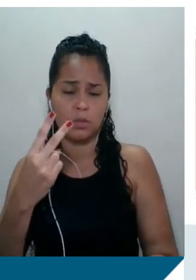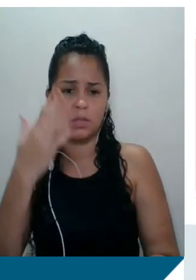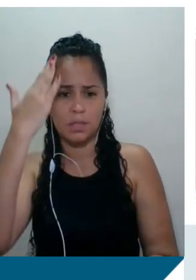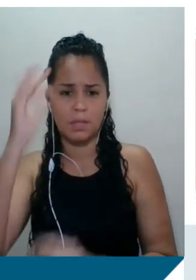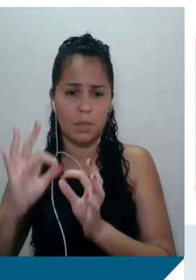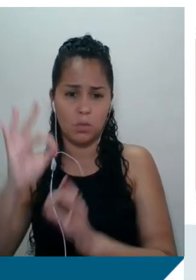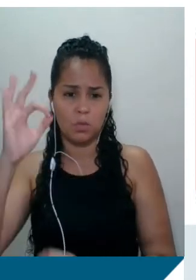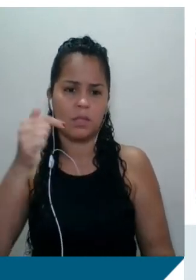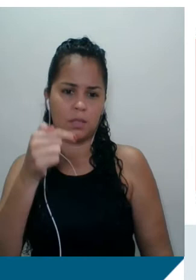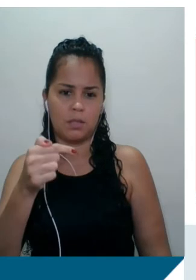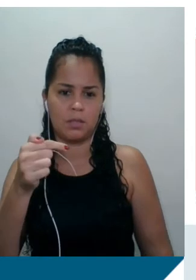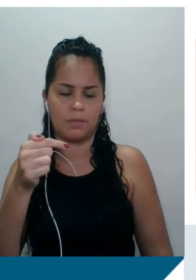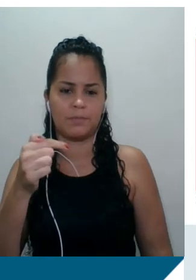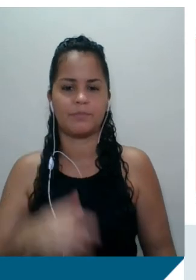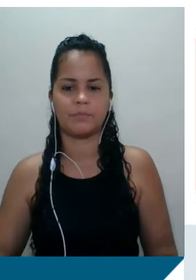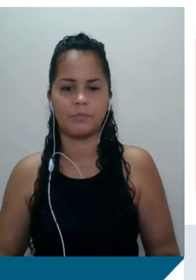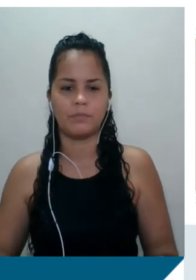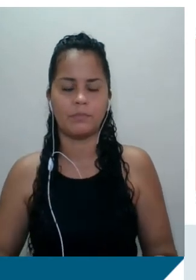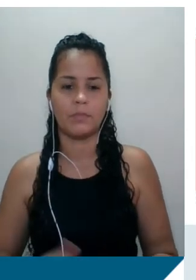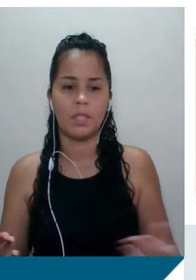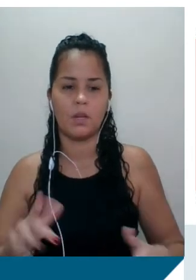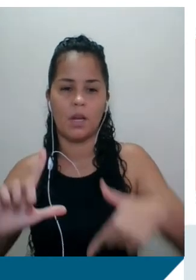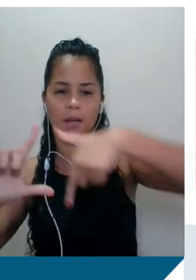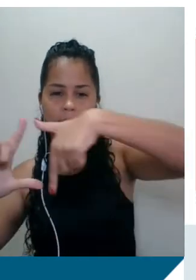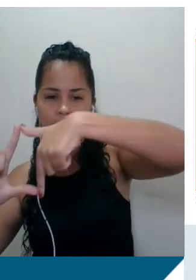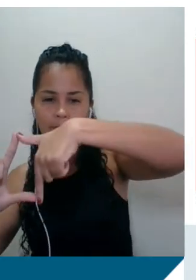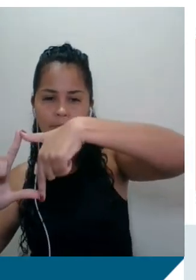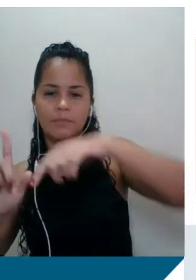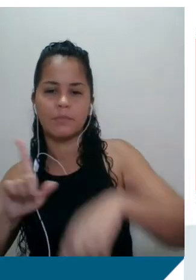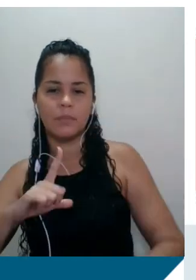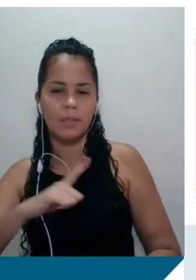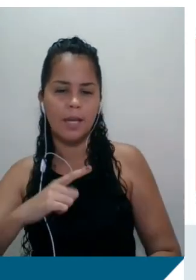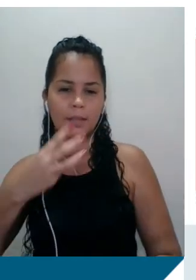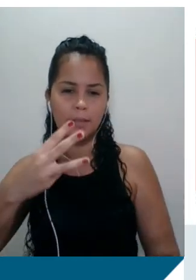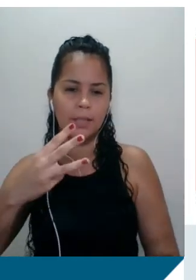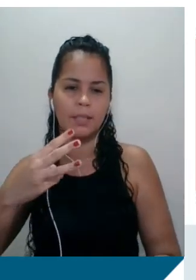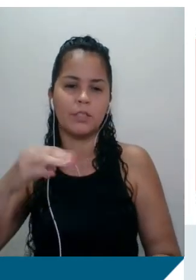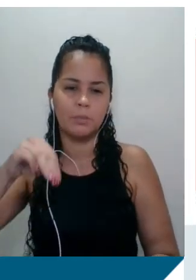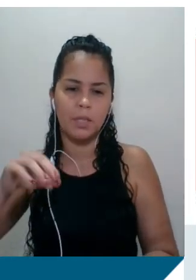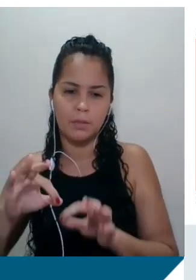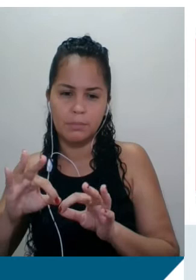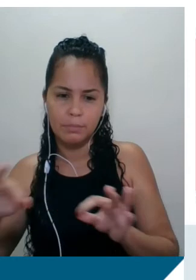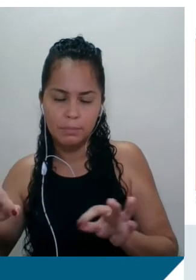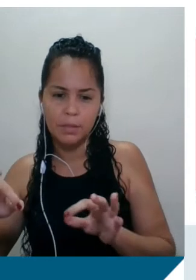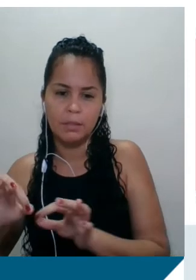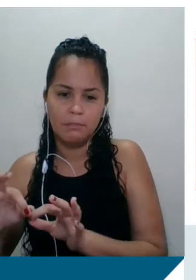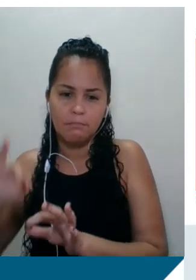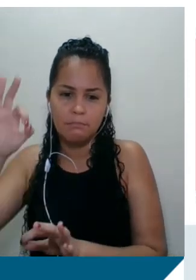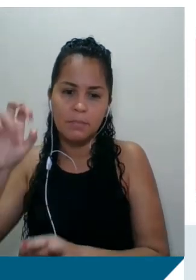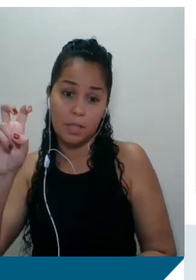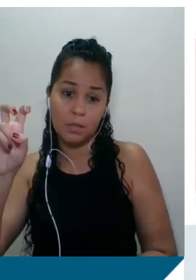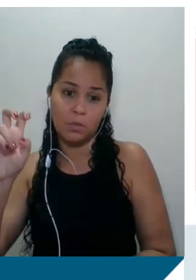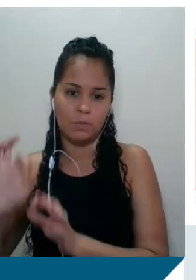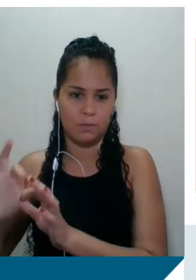7. Ok? E o último retângulo tem 3 metros de largura e vai ter 5 metros de altura.